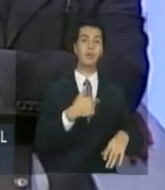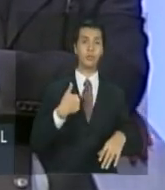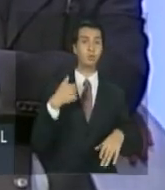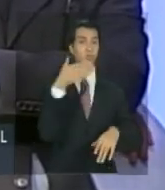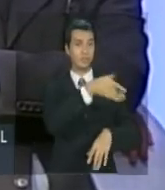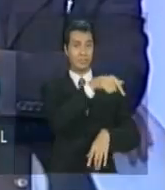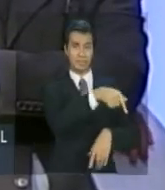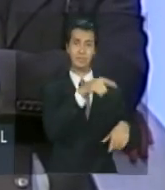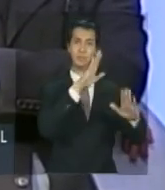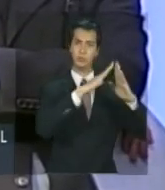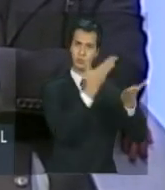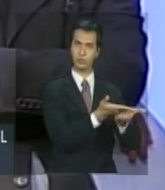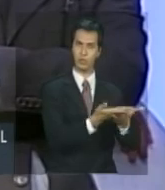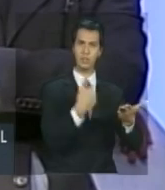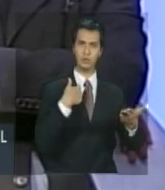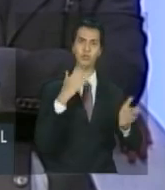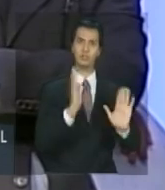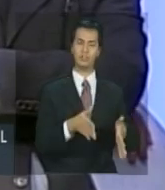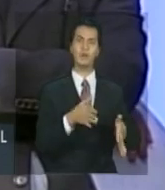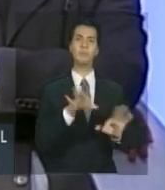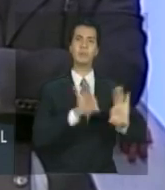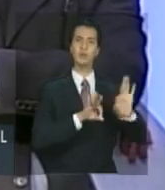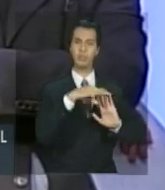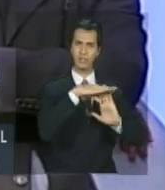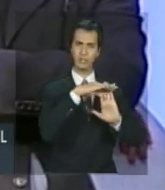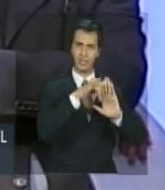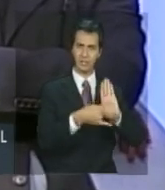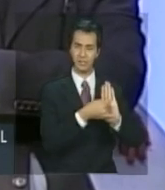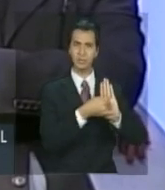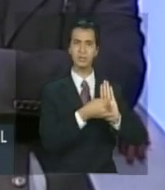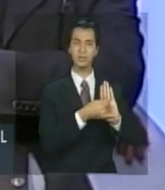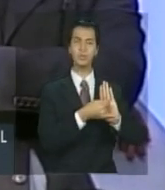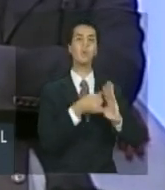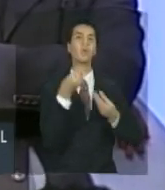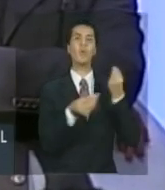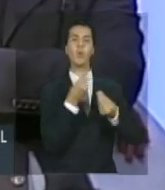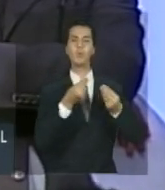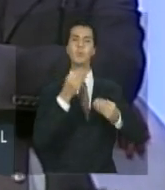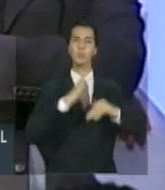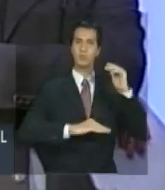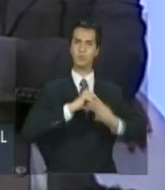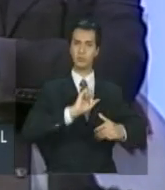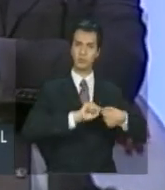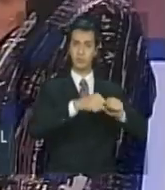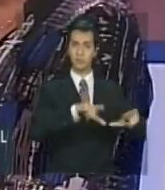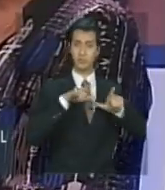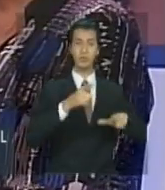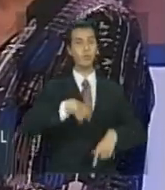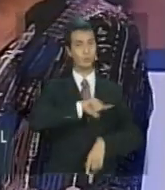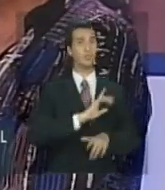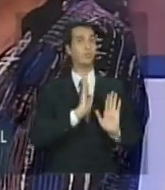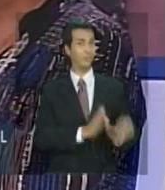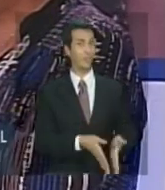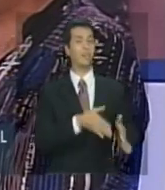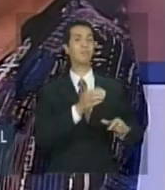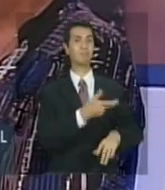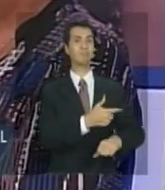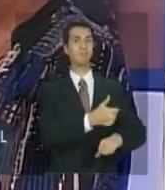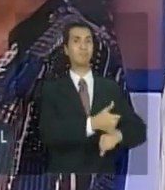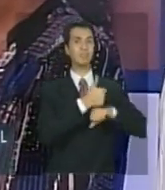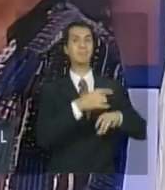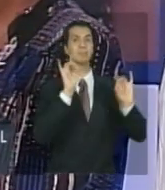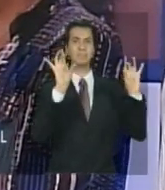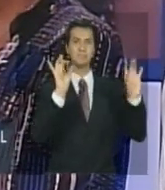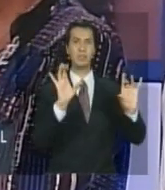falando sobre formação profissional e a gente até ganhou um prêmio. E hoje, o que eu vejo de mais interessante é que eu tenho alunos